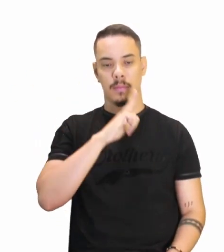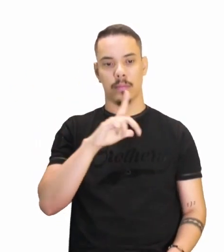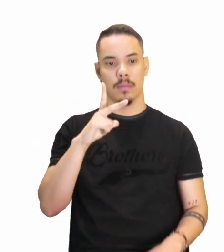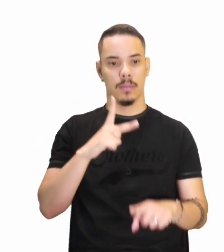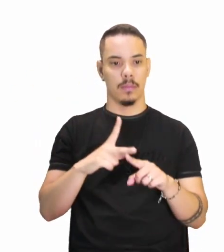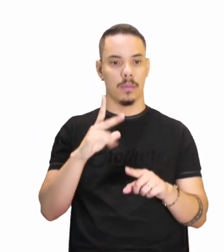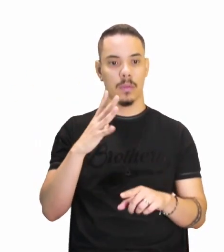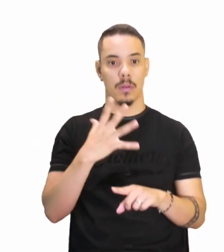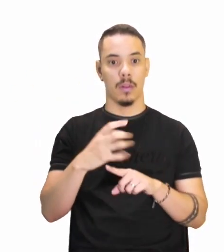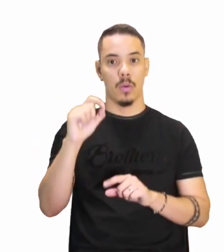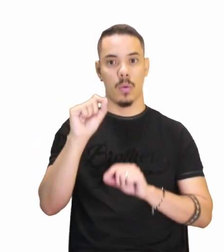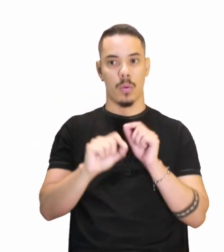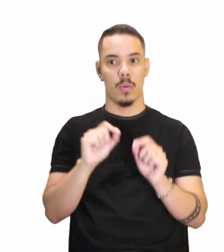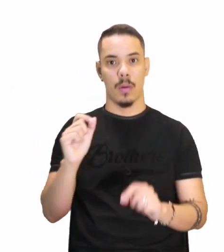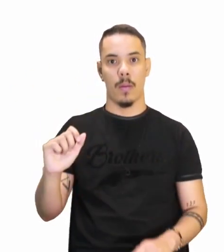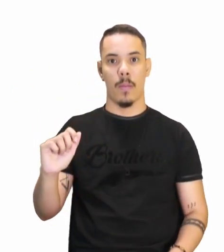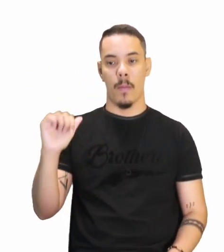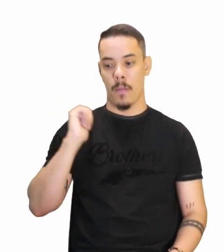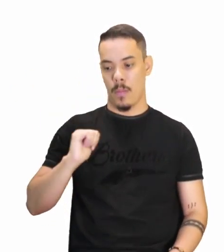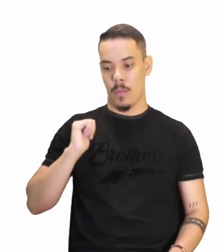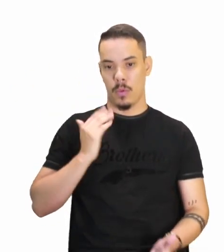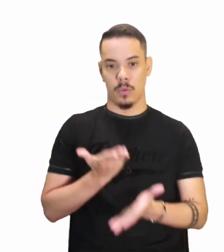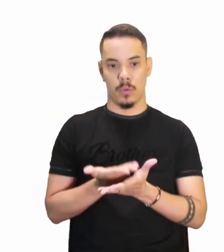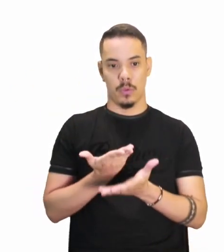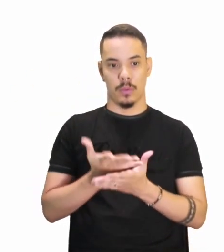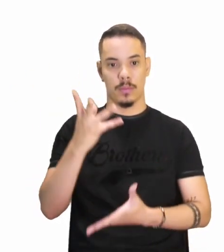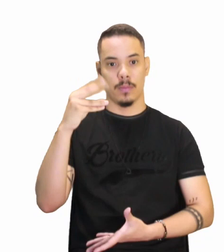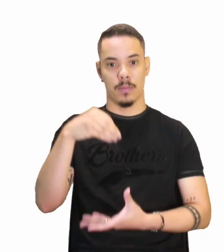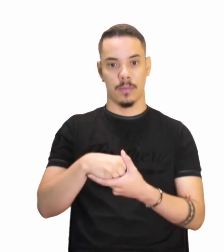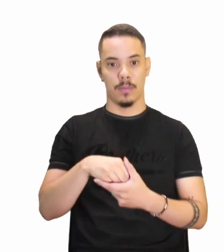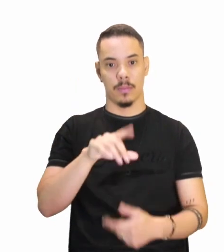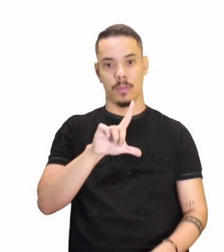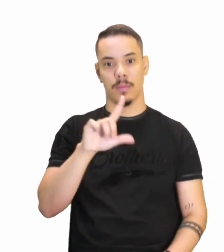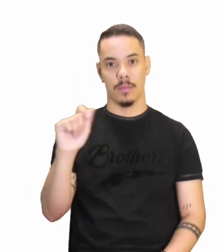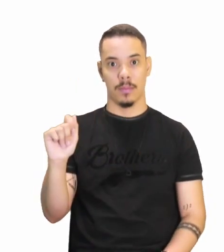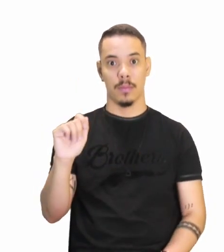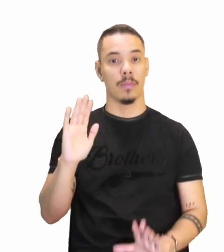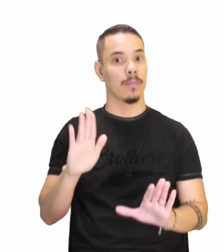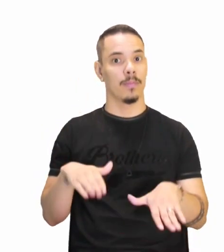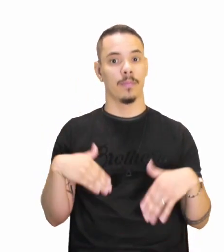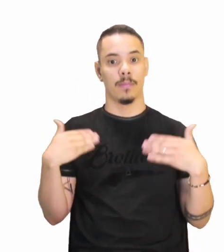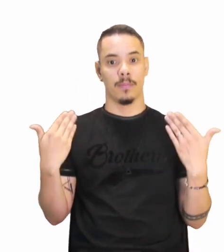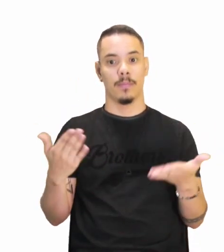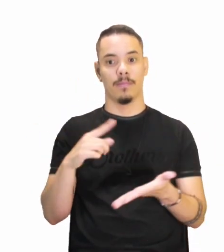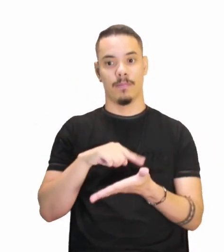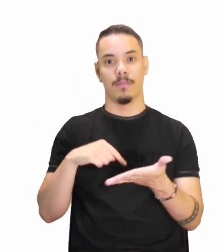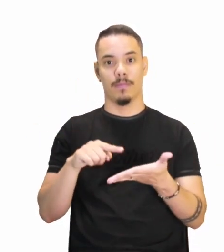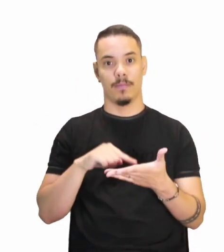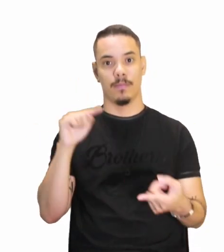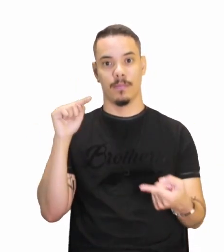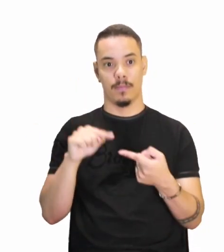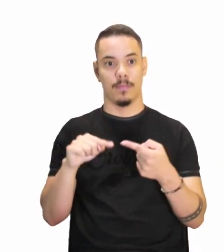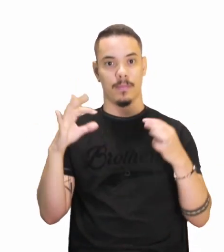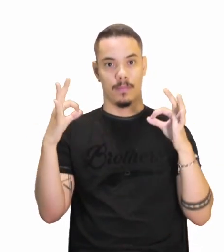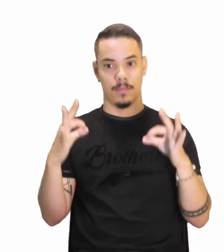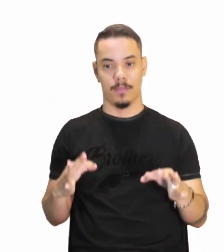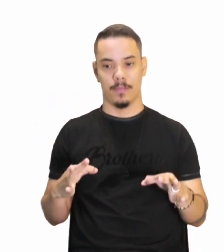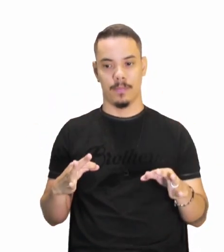uma bolsa de estudo em ilusão Qual é a alternativa